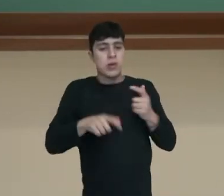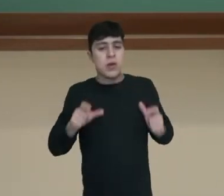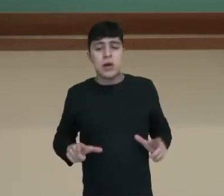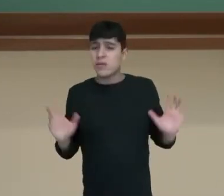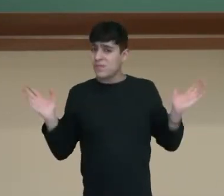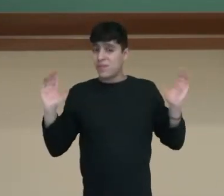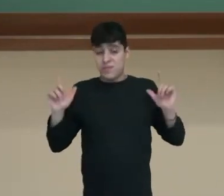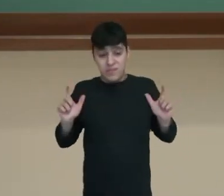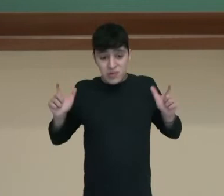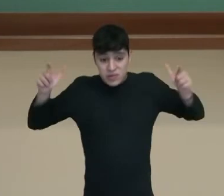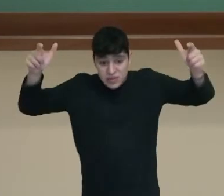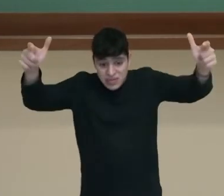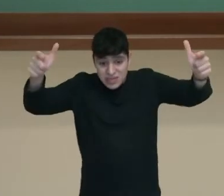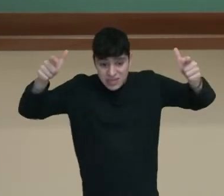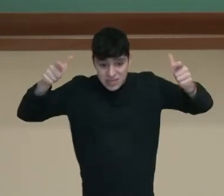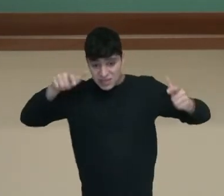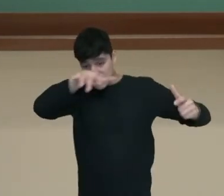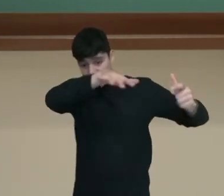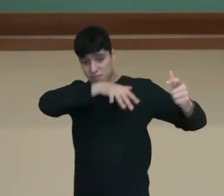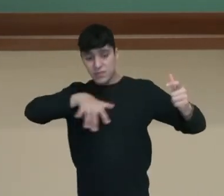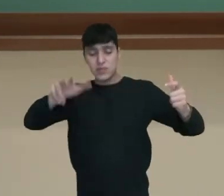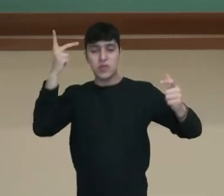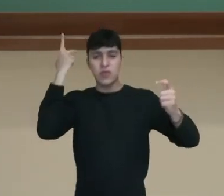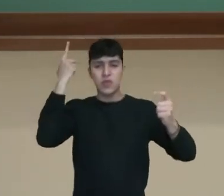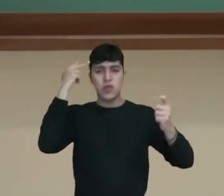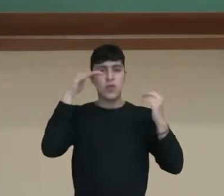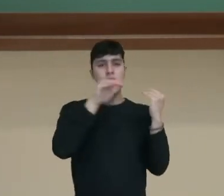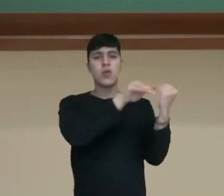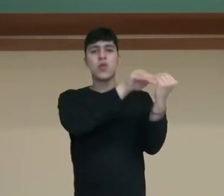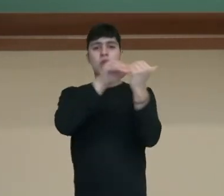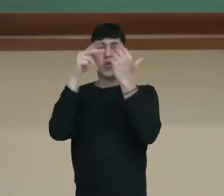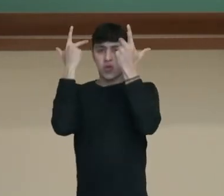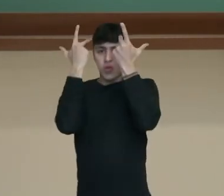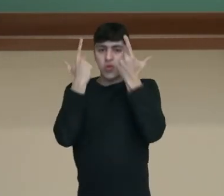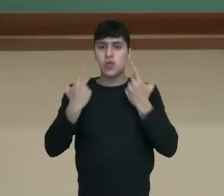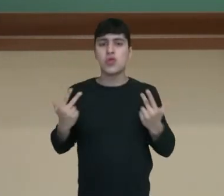espaço comum, certo? Vamos continuar então.